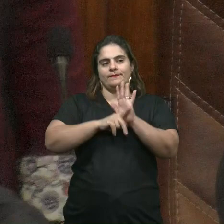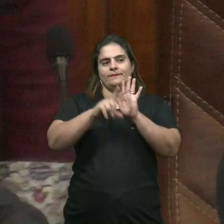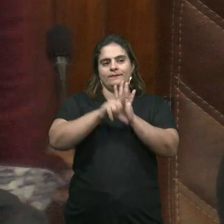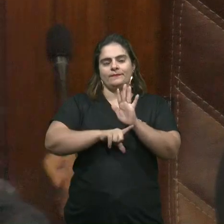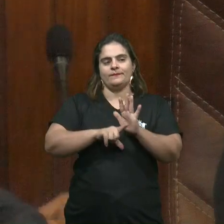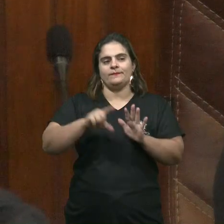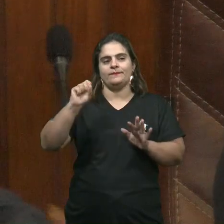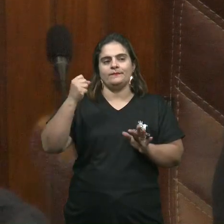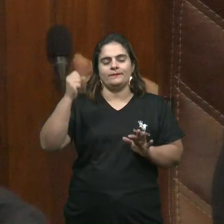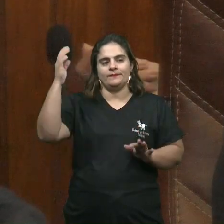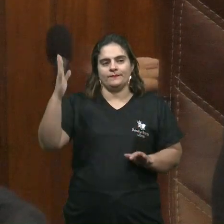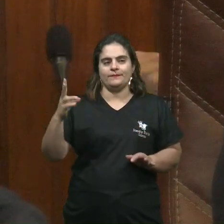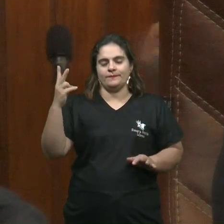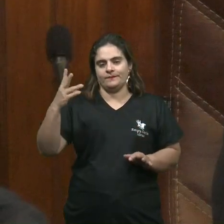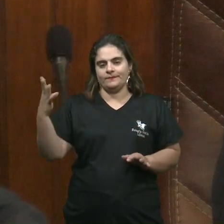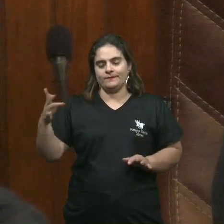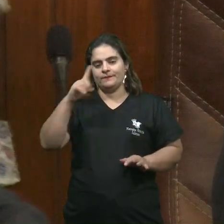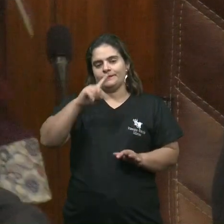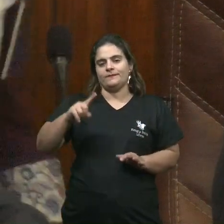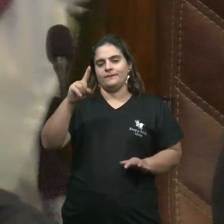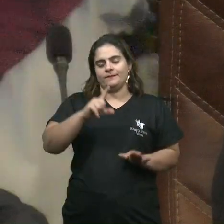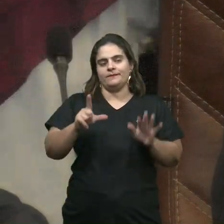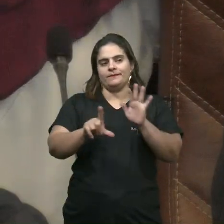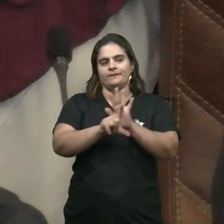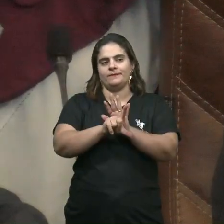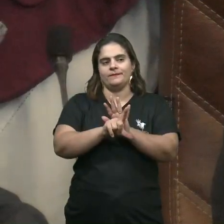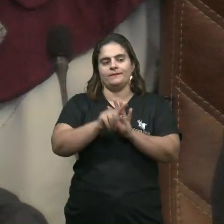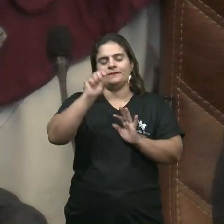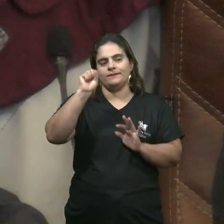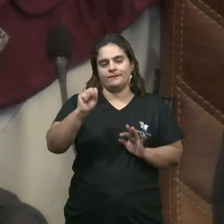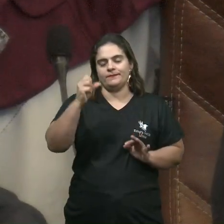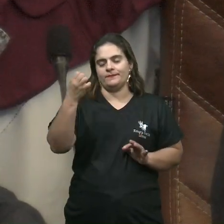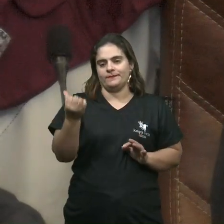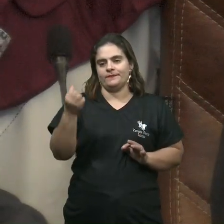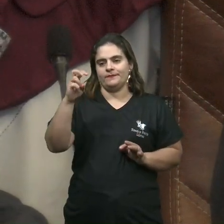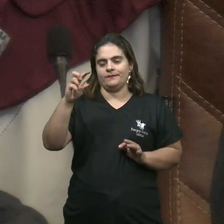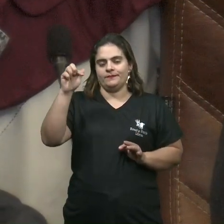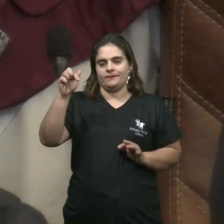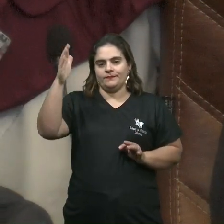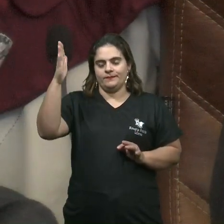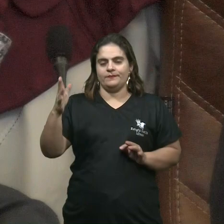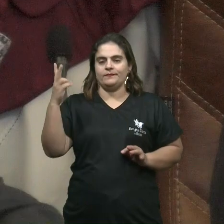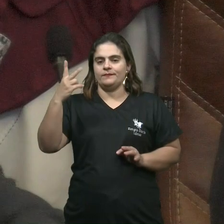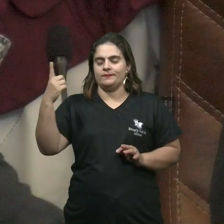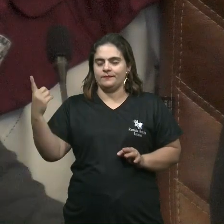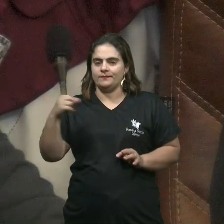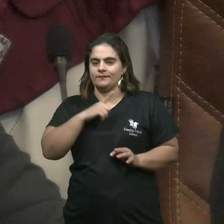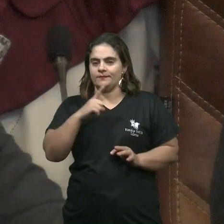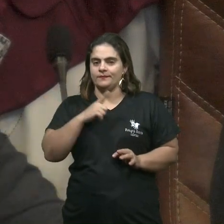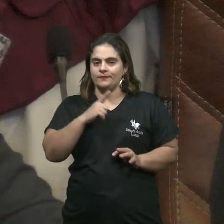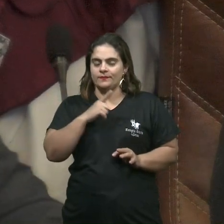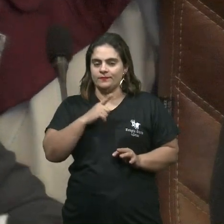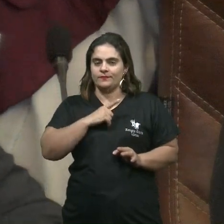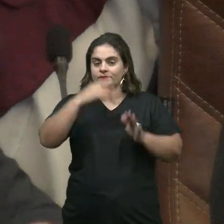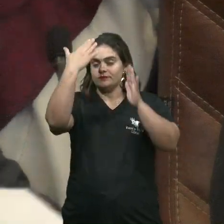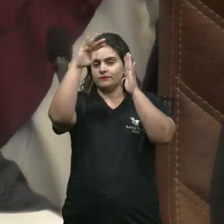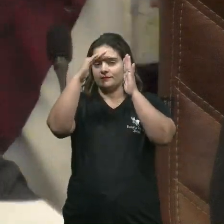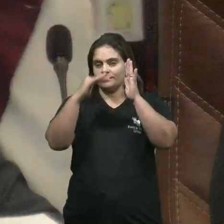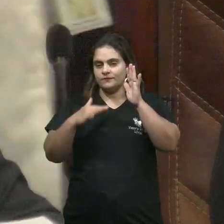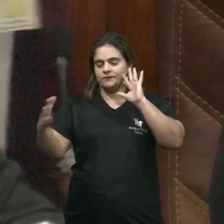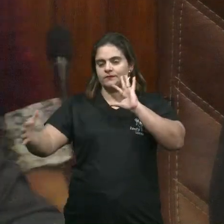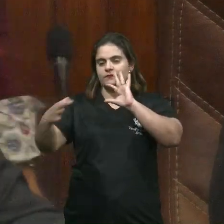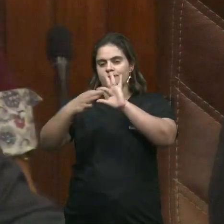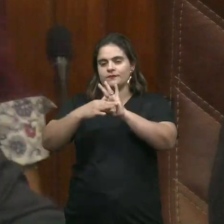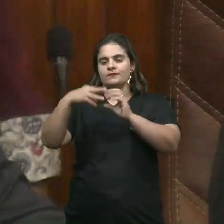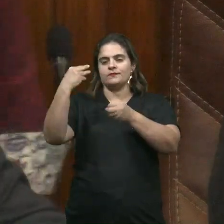88-2024 revoga a lei 8.657-2021 que ratificou o protocolo de intenções firmado entre os municípios